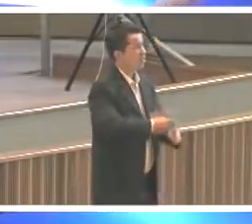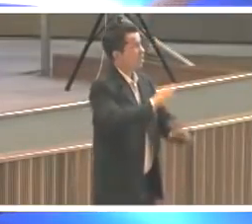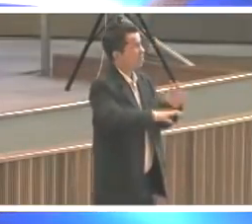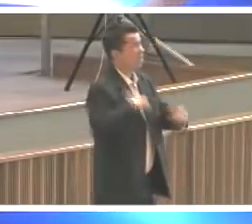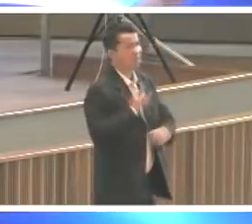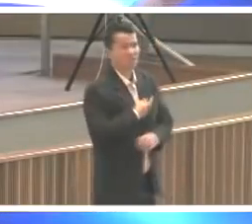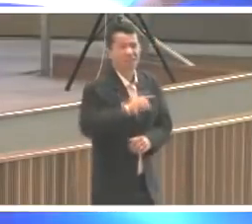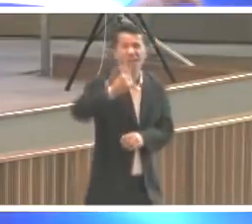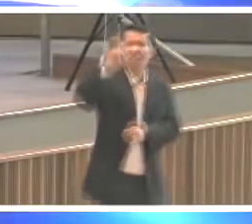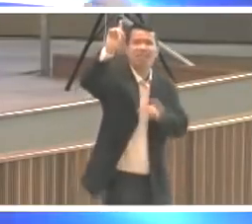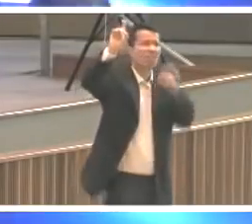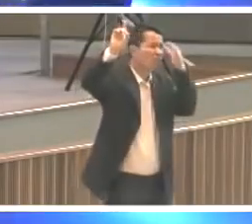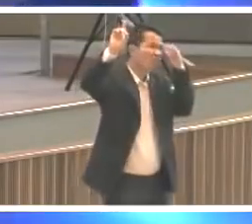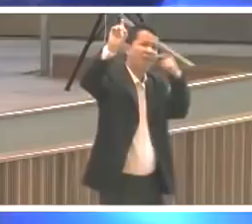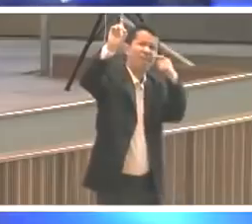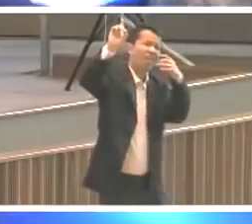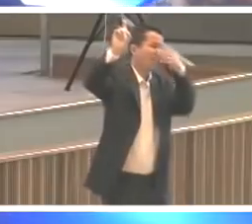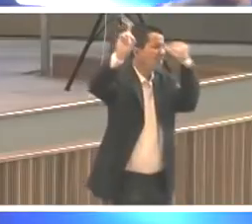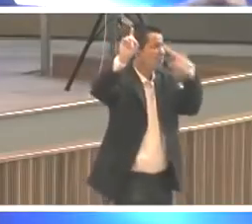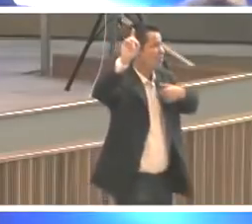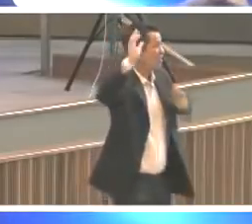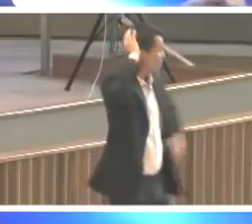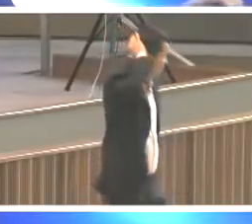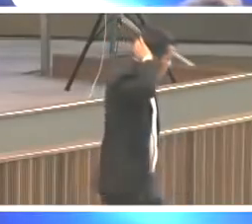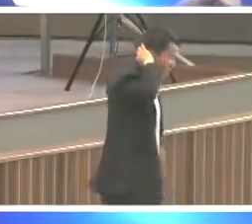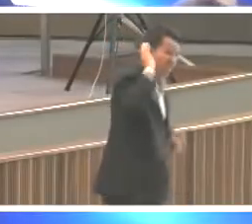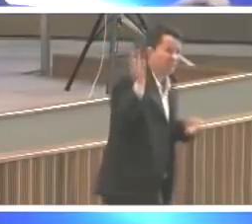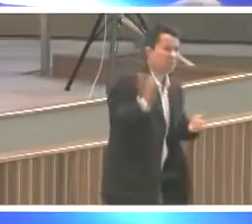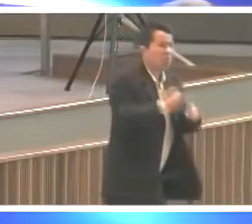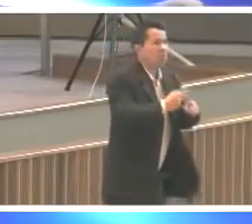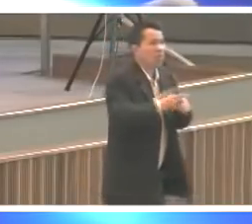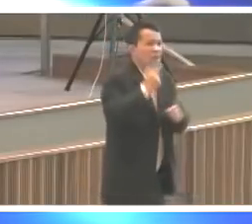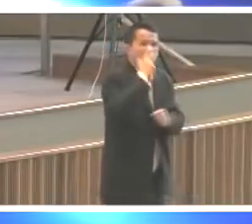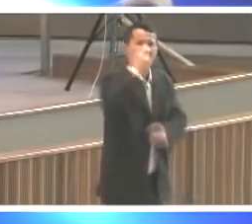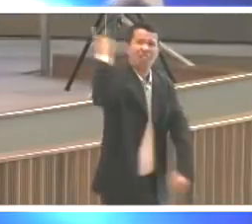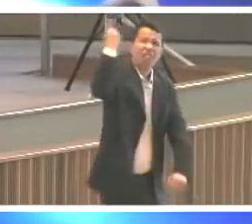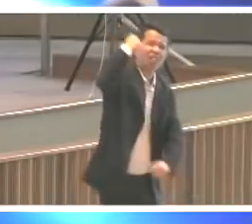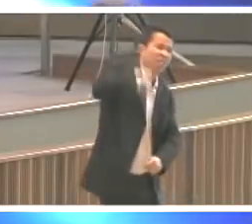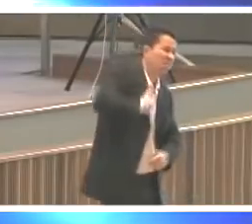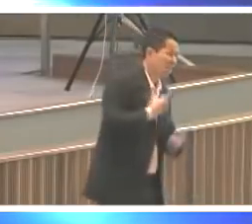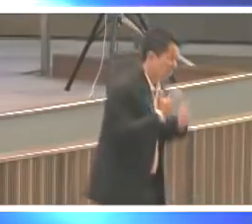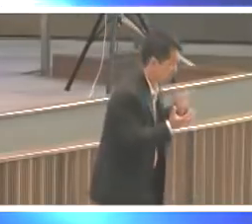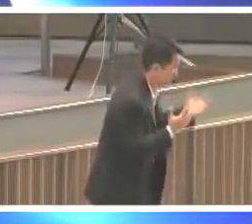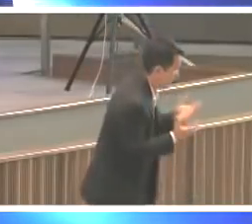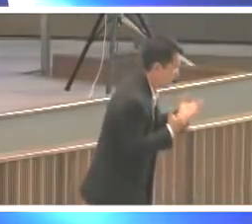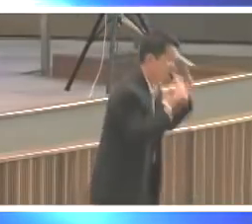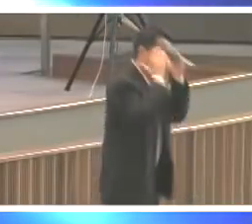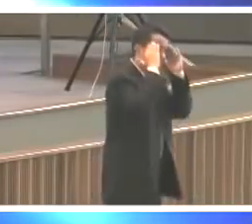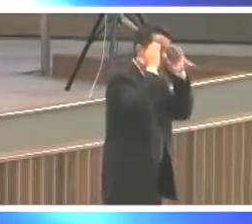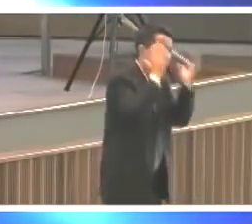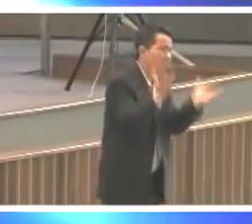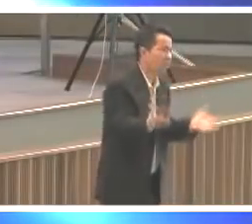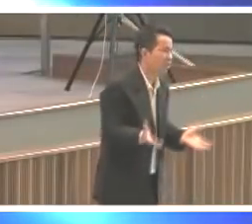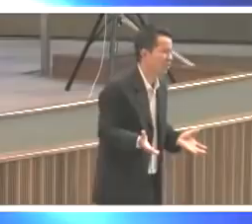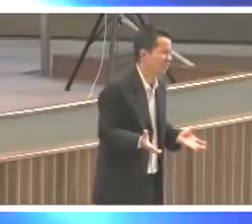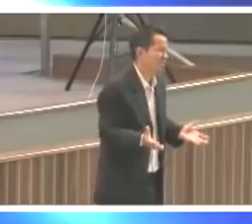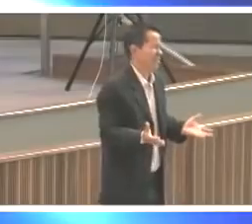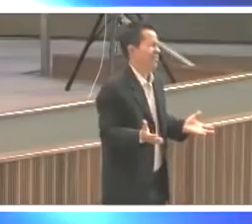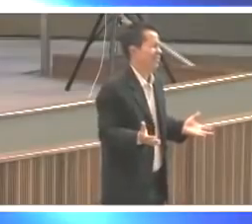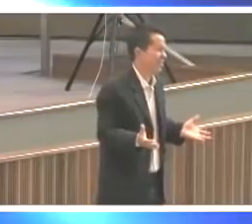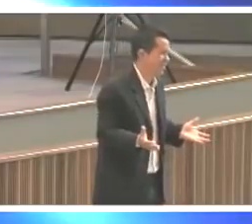sensíveis. Qual é a mensagem que Ele está passando? Qual é o ensino que Ele está para